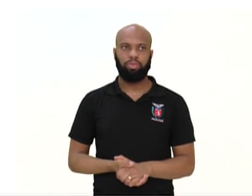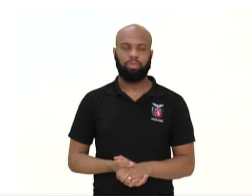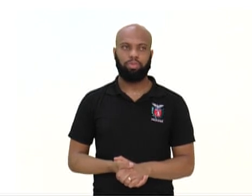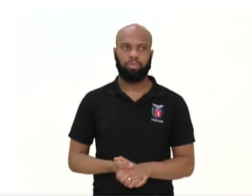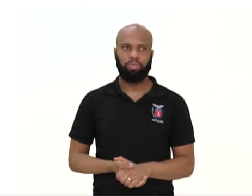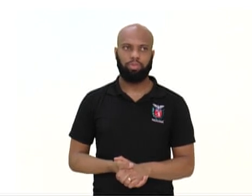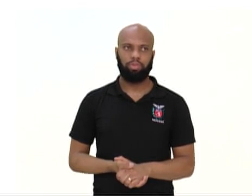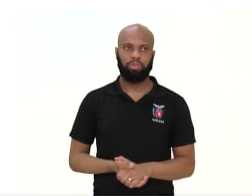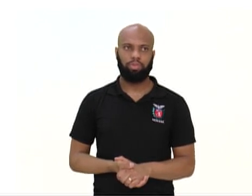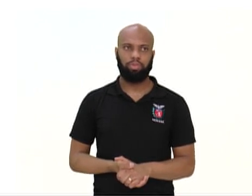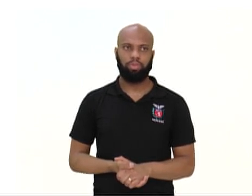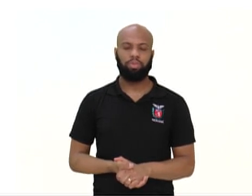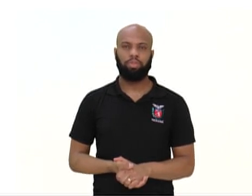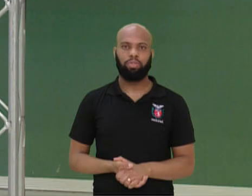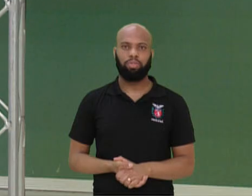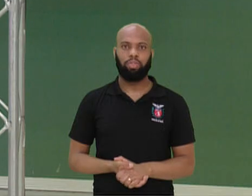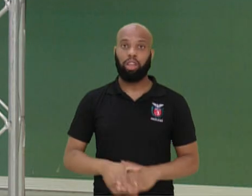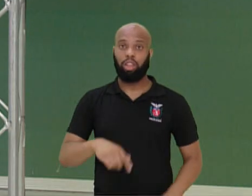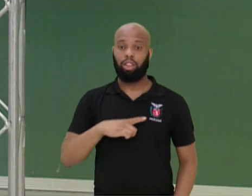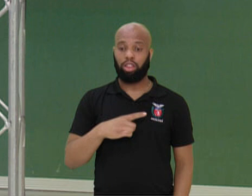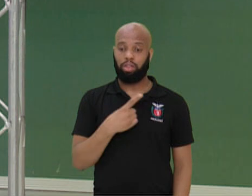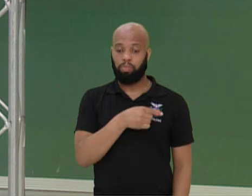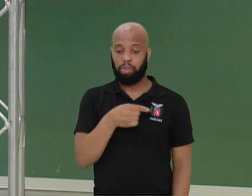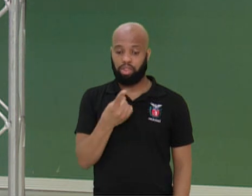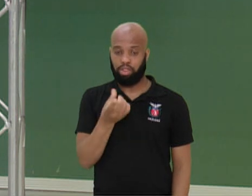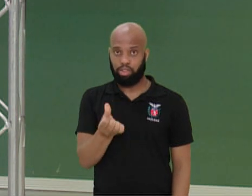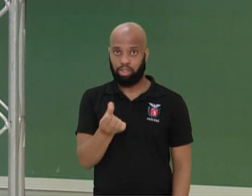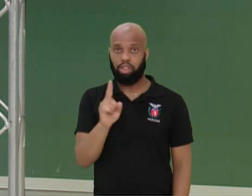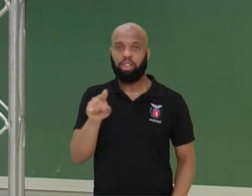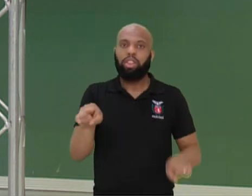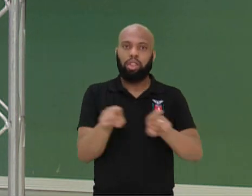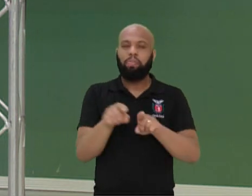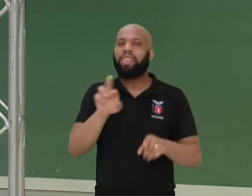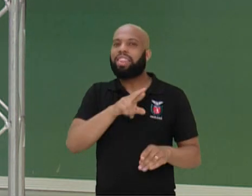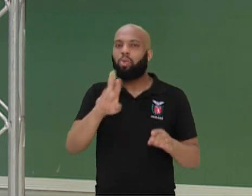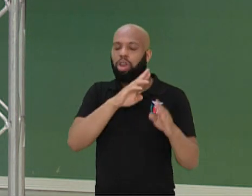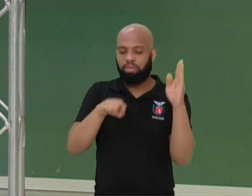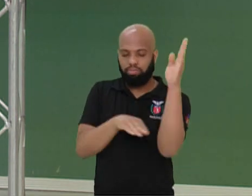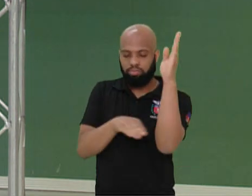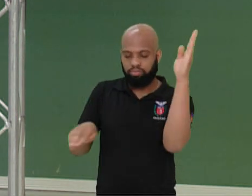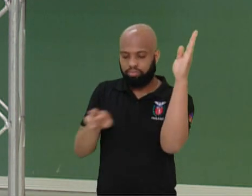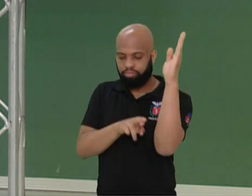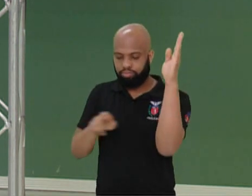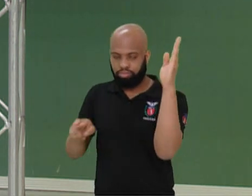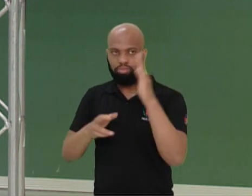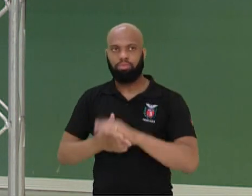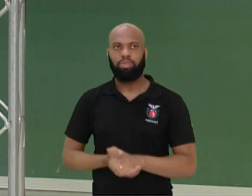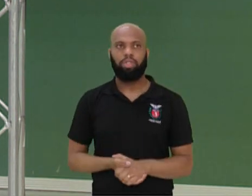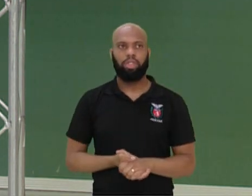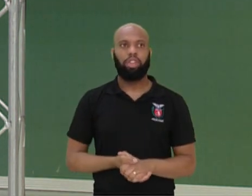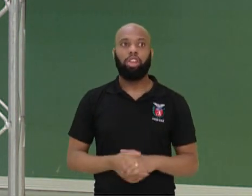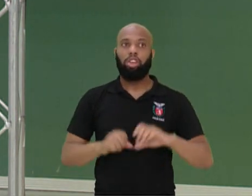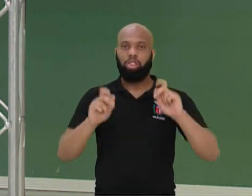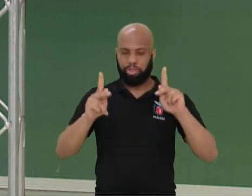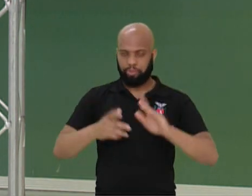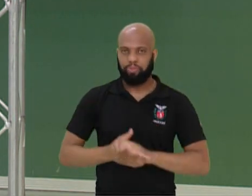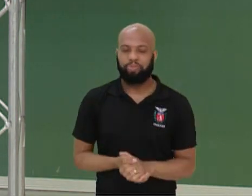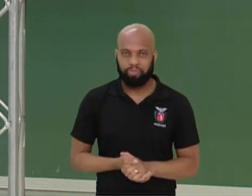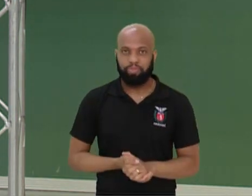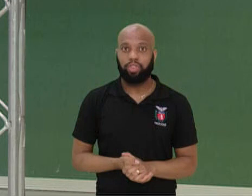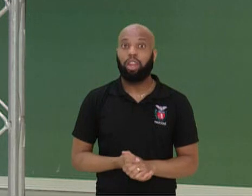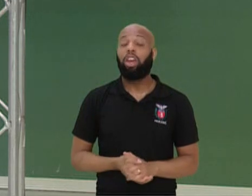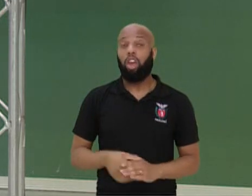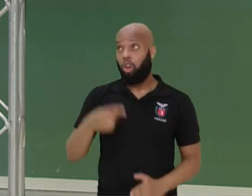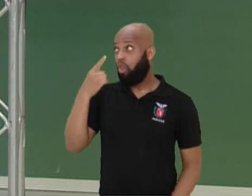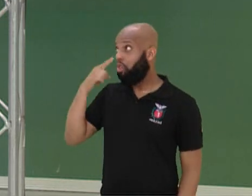ali, como a gente acabou de fazer, deu menos 16, também não é raiz da função, beleza? Ok. Como